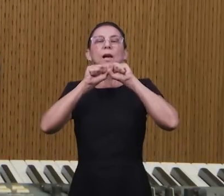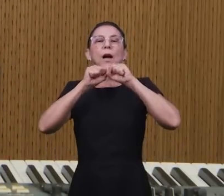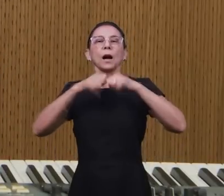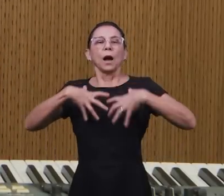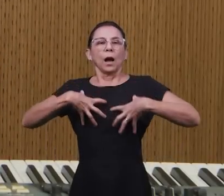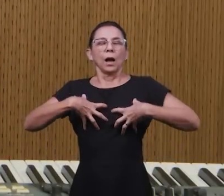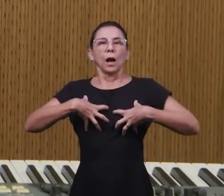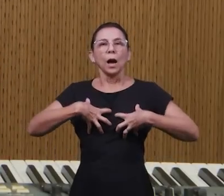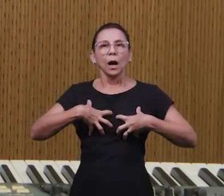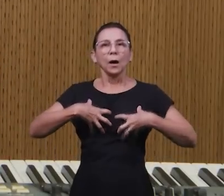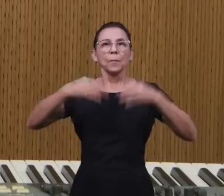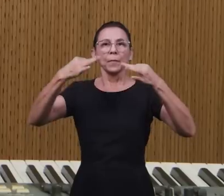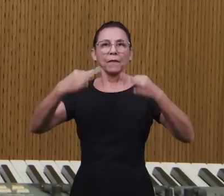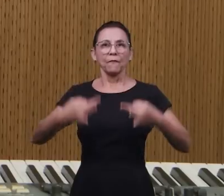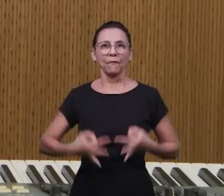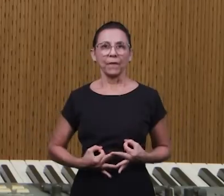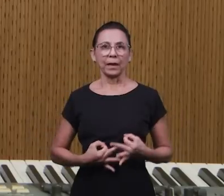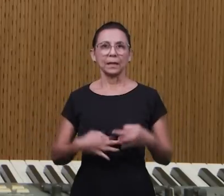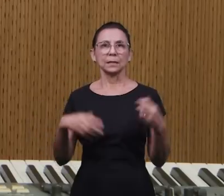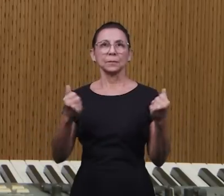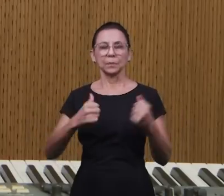consideramos a região